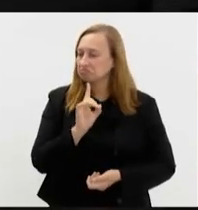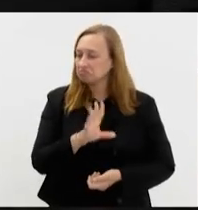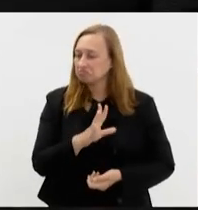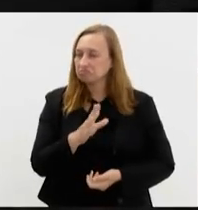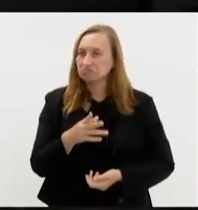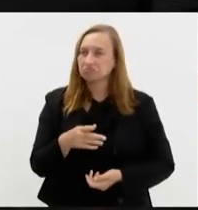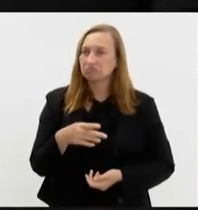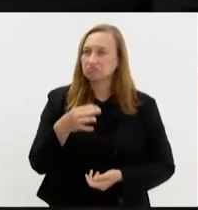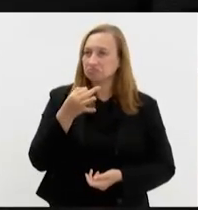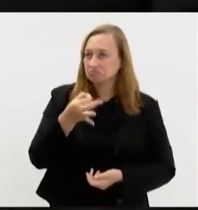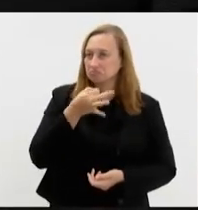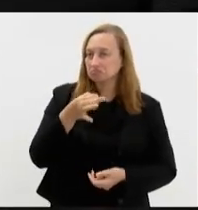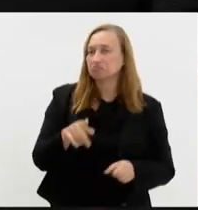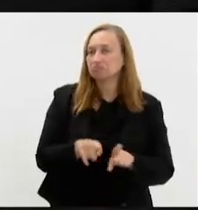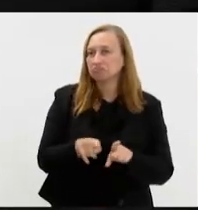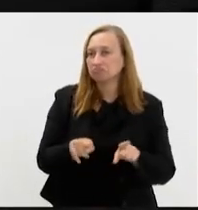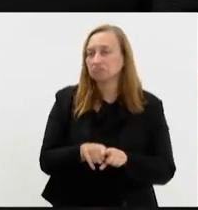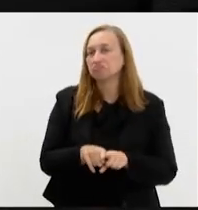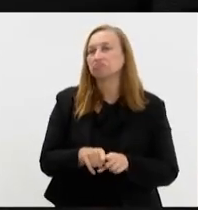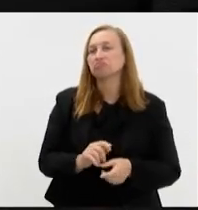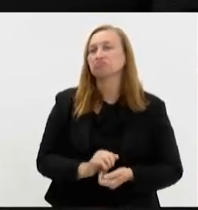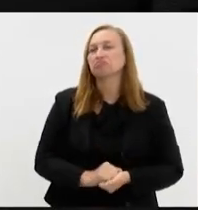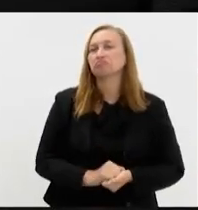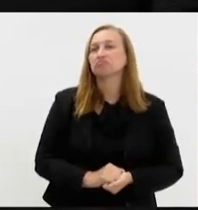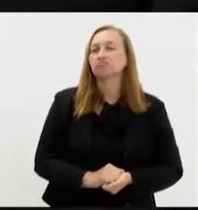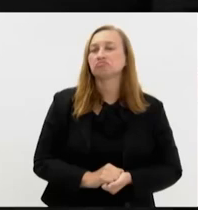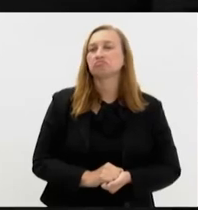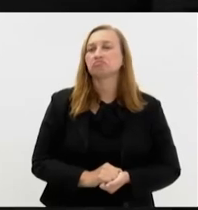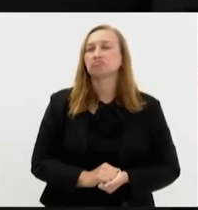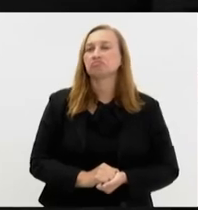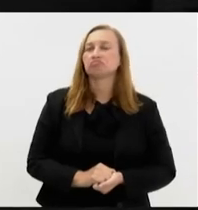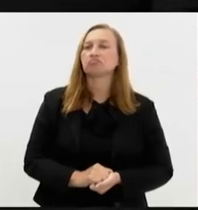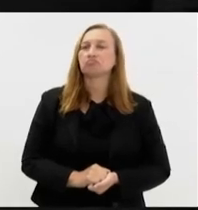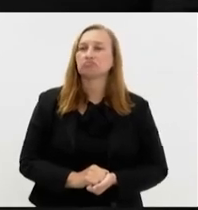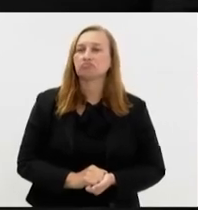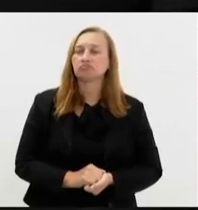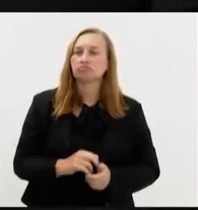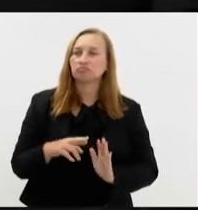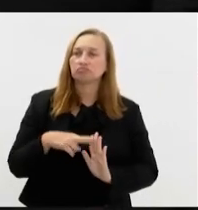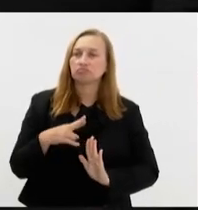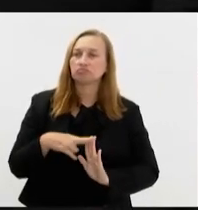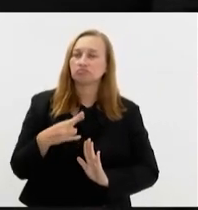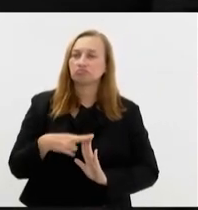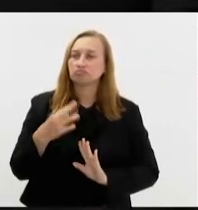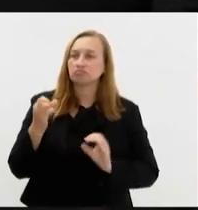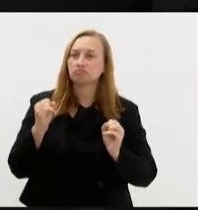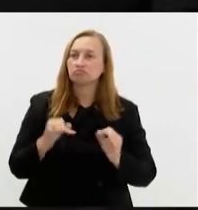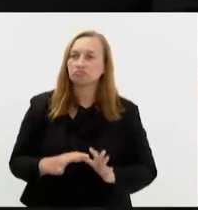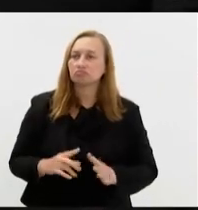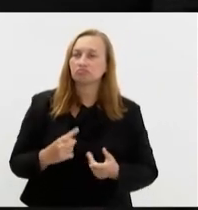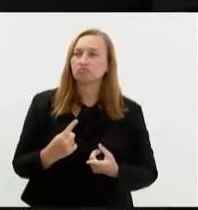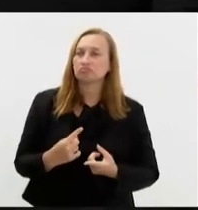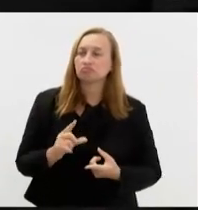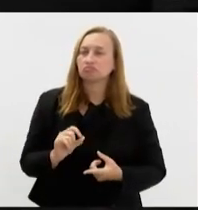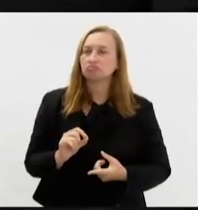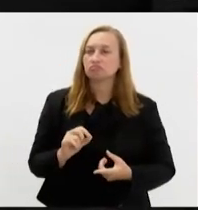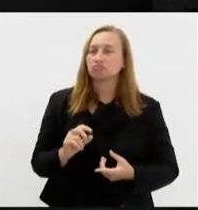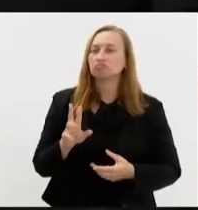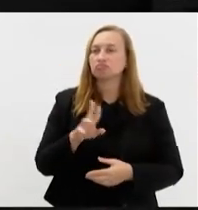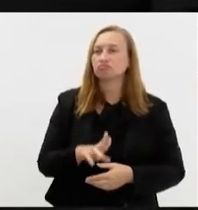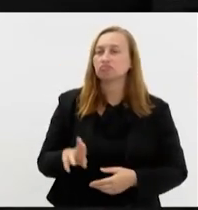sugestivas também aos provedores para que diz ali a resolução né termos de uso